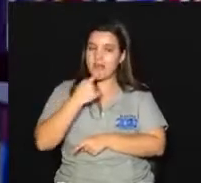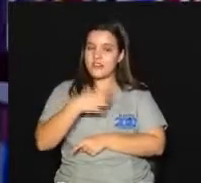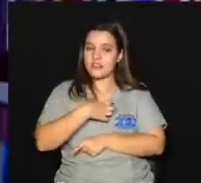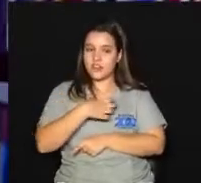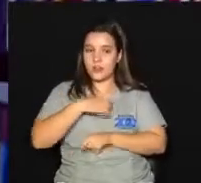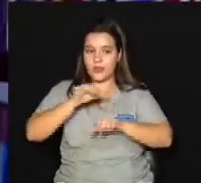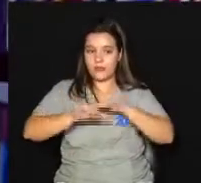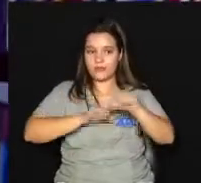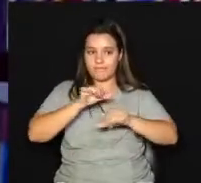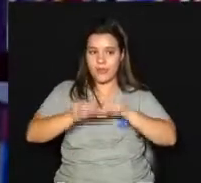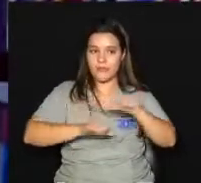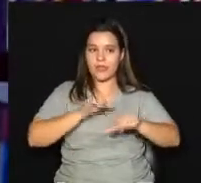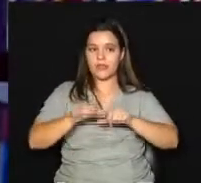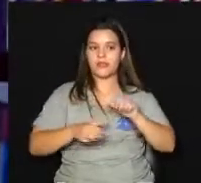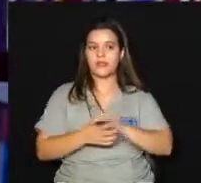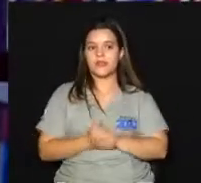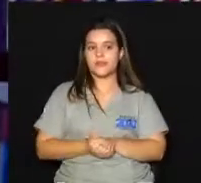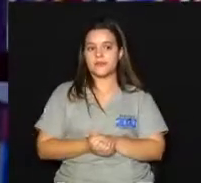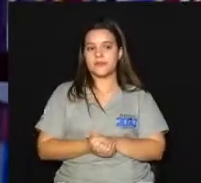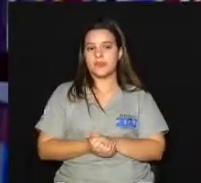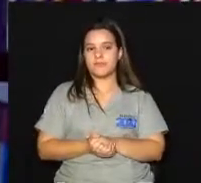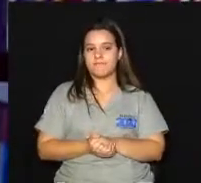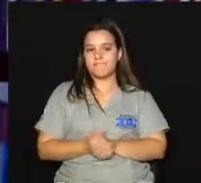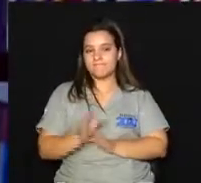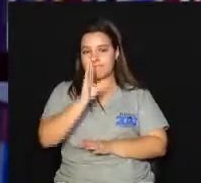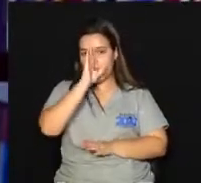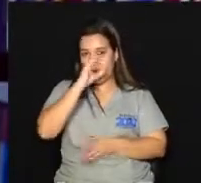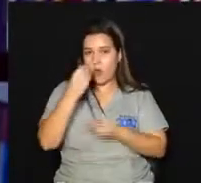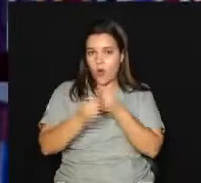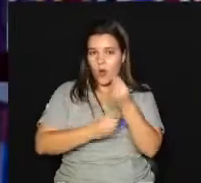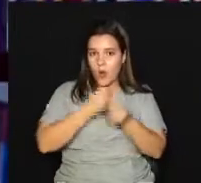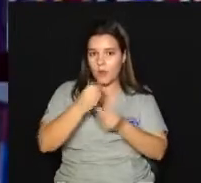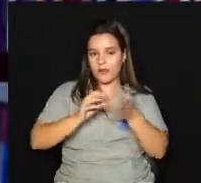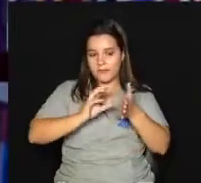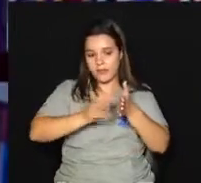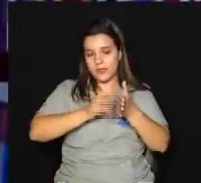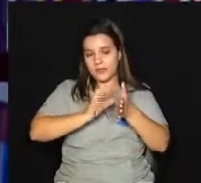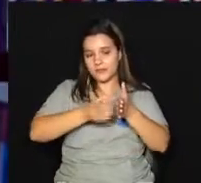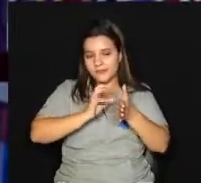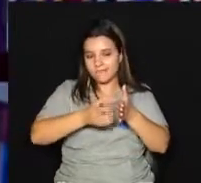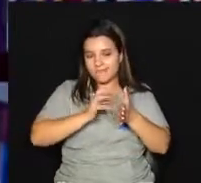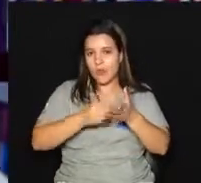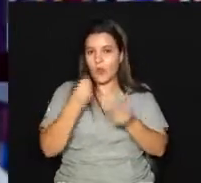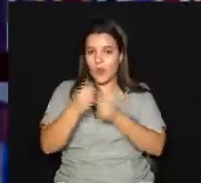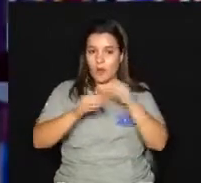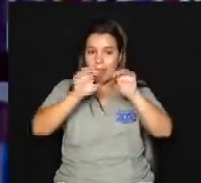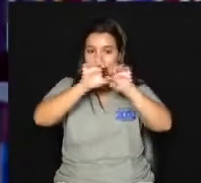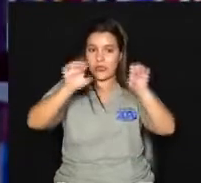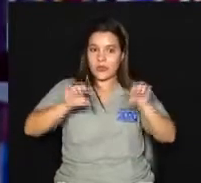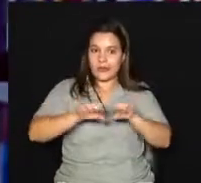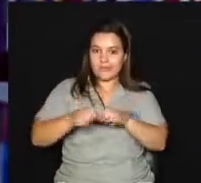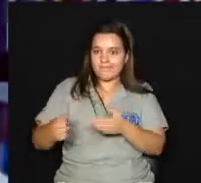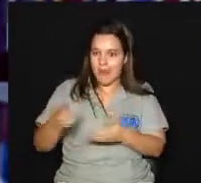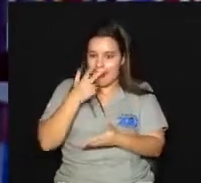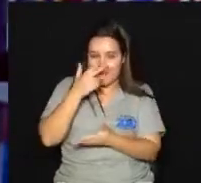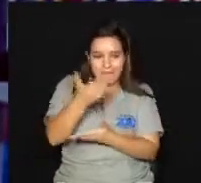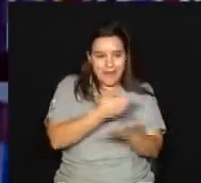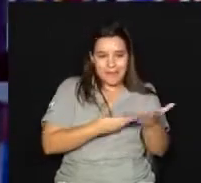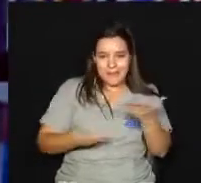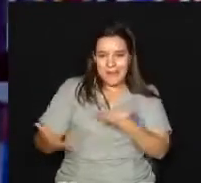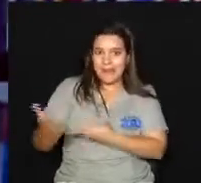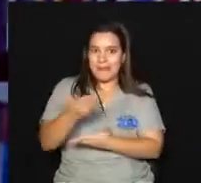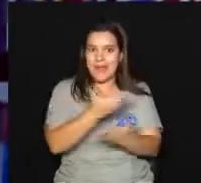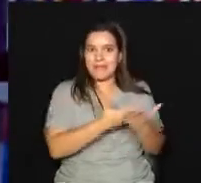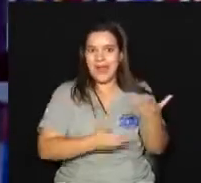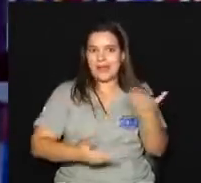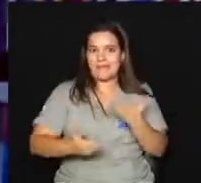e vai depender principalmente de como esses partidos e como a estrutura do jogo político vai se adaptar a esse novo